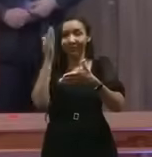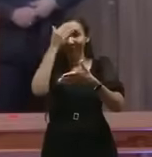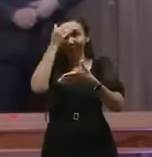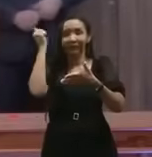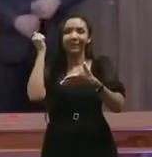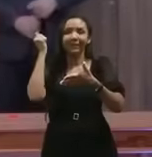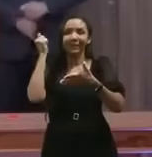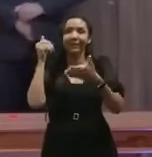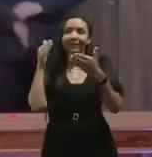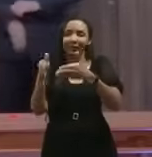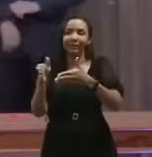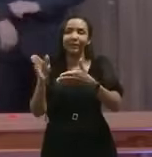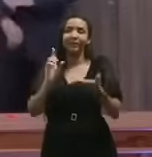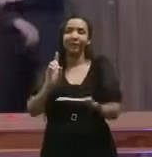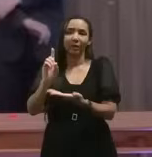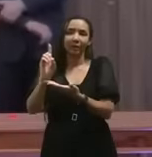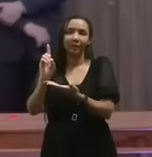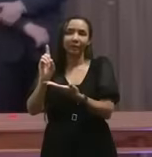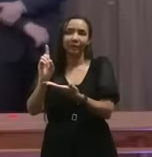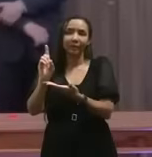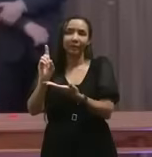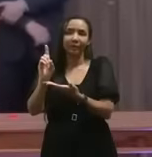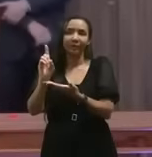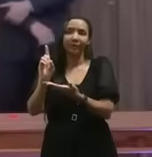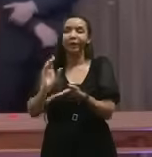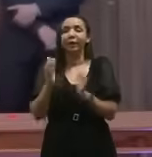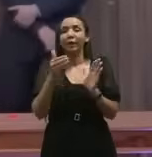salva quem foi